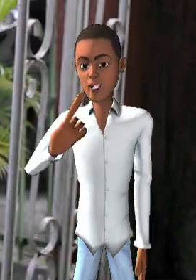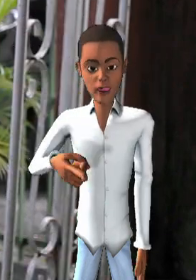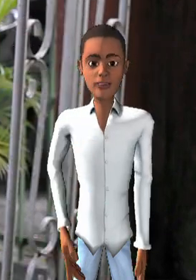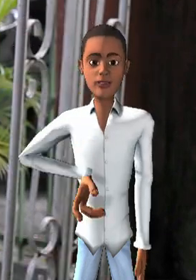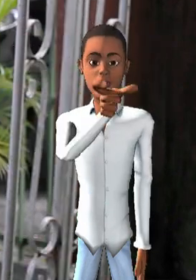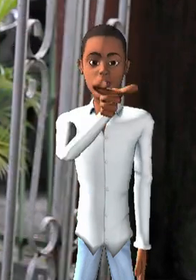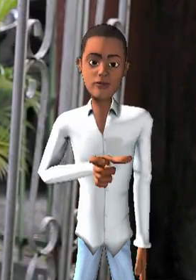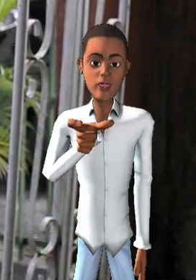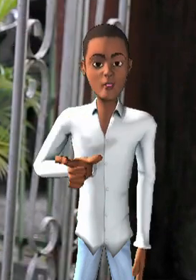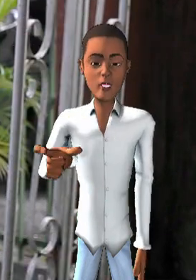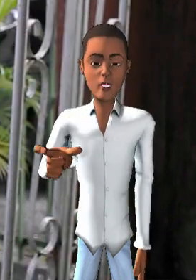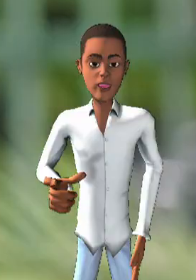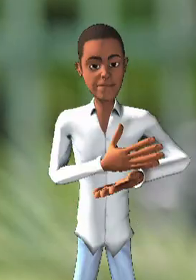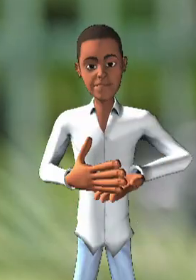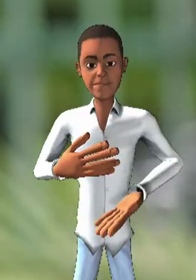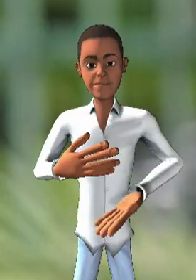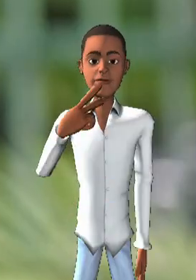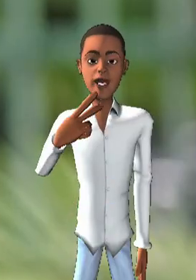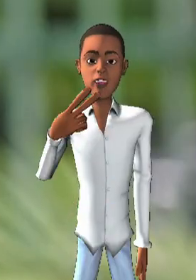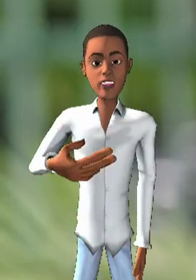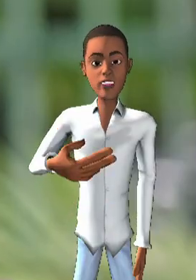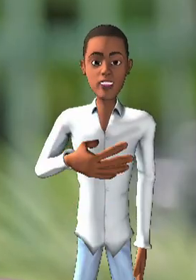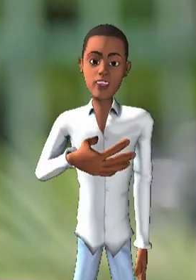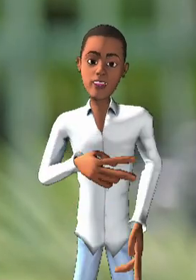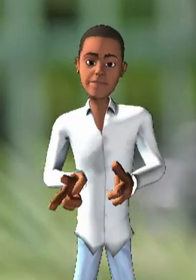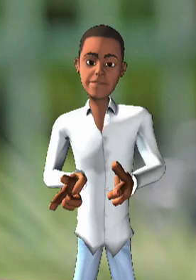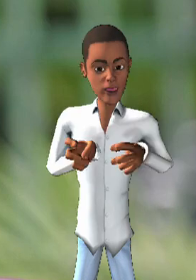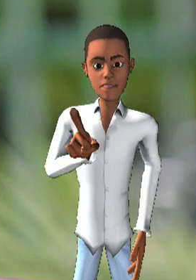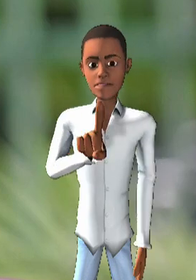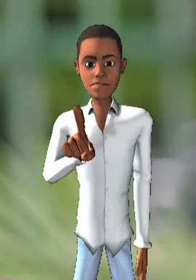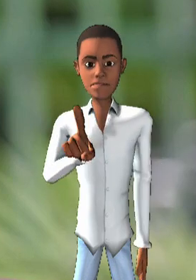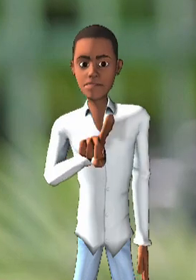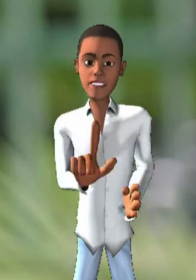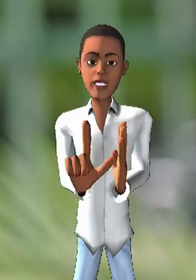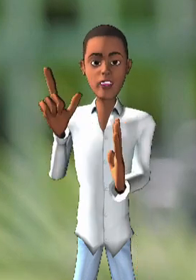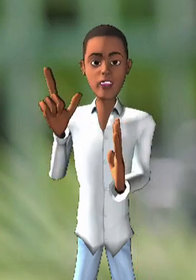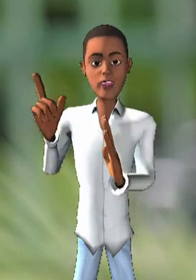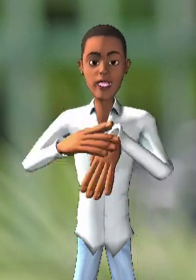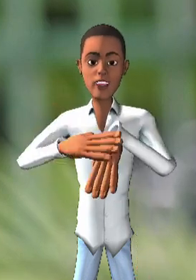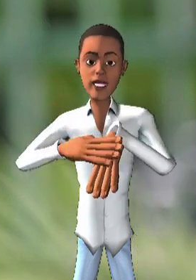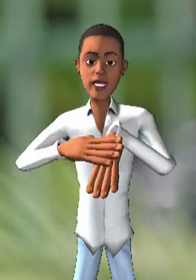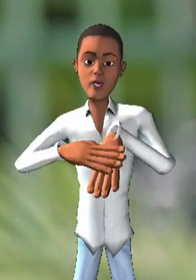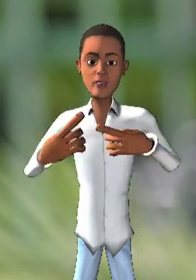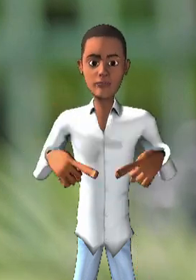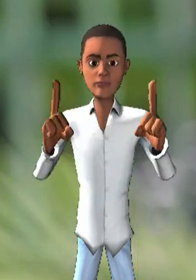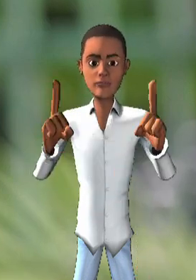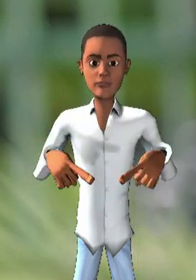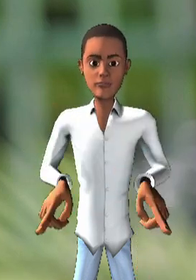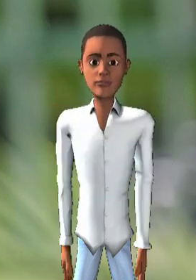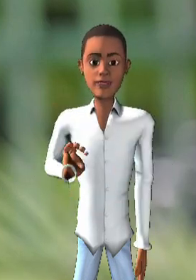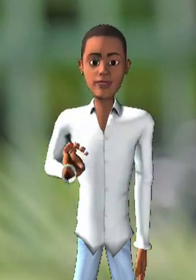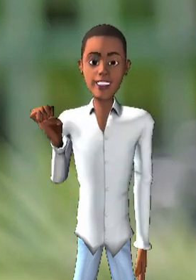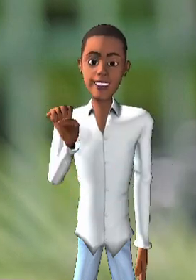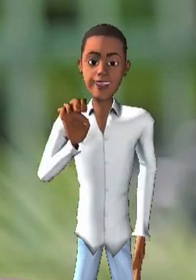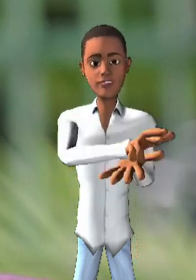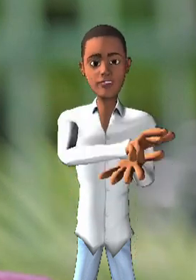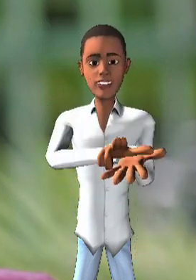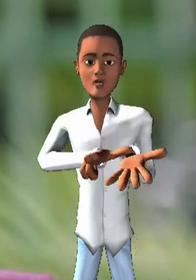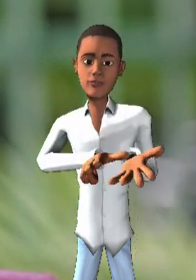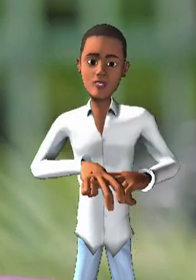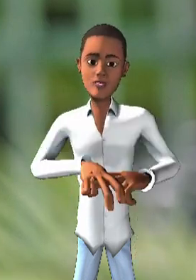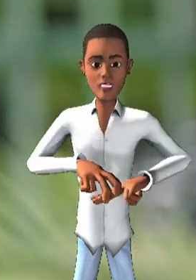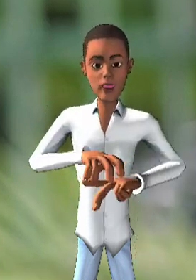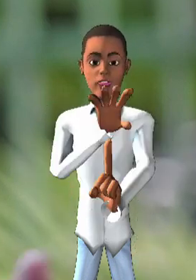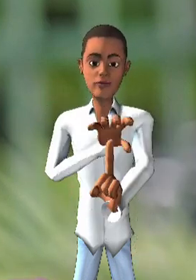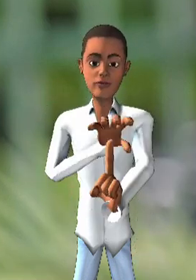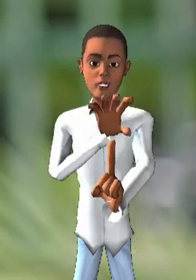trabalho que a gente realiza, eles começam a revelar, né, o quanto eles não percebiam